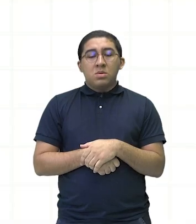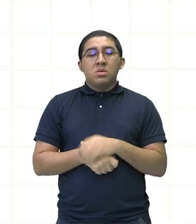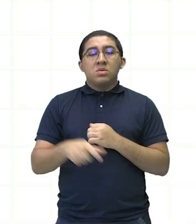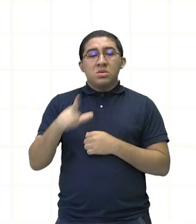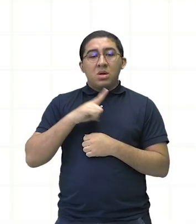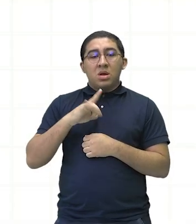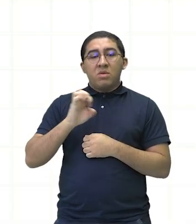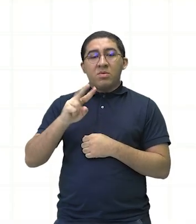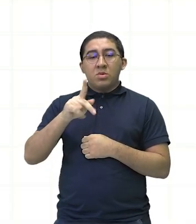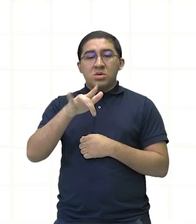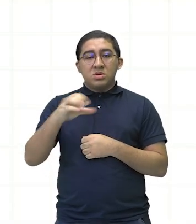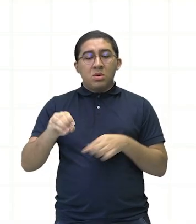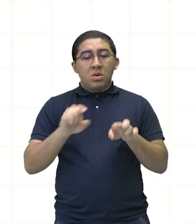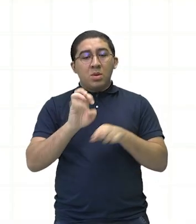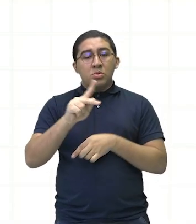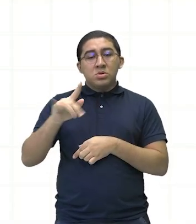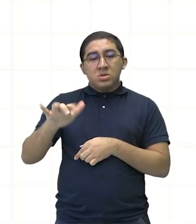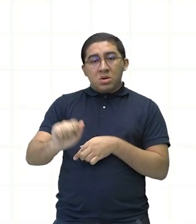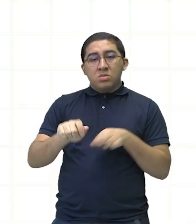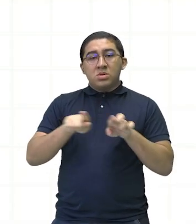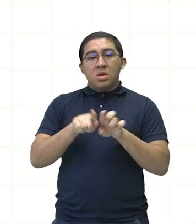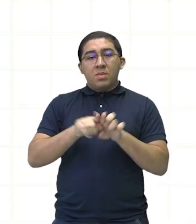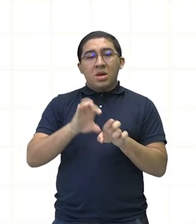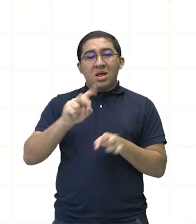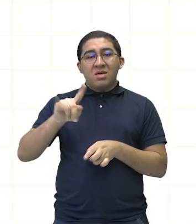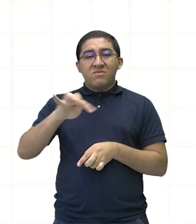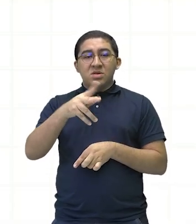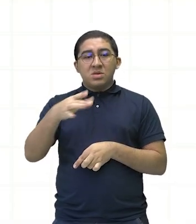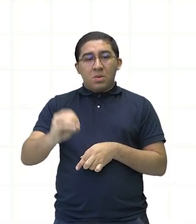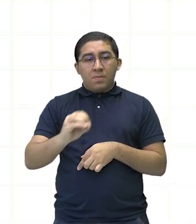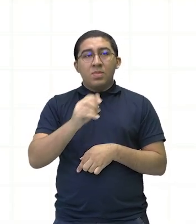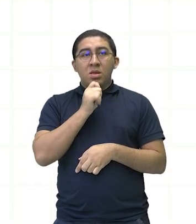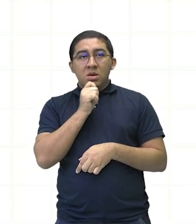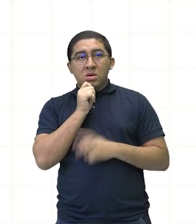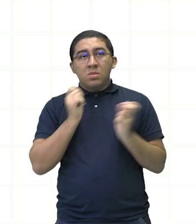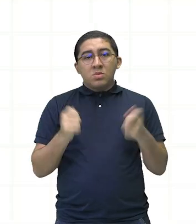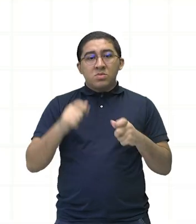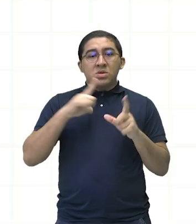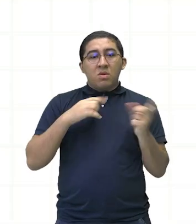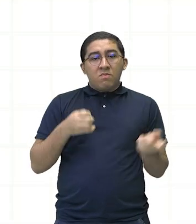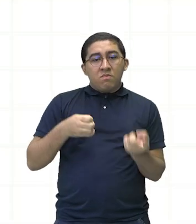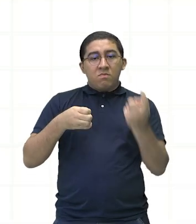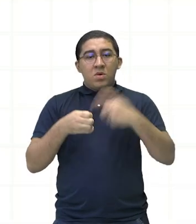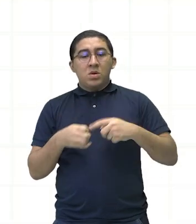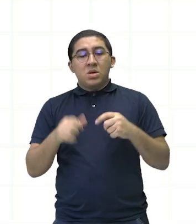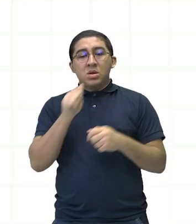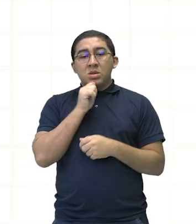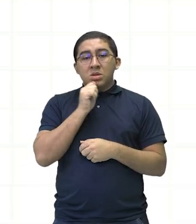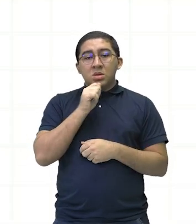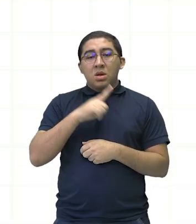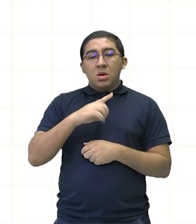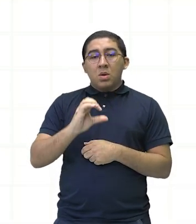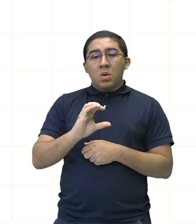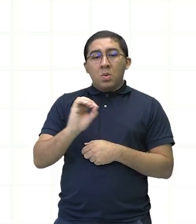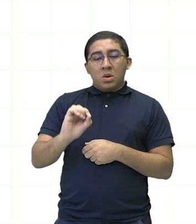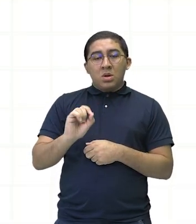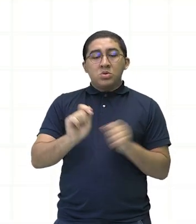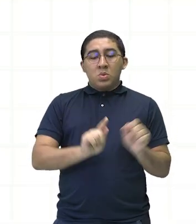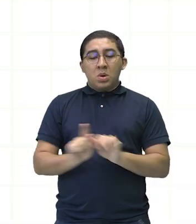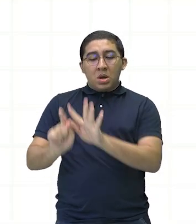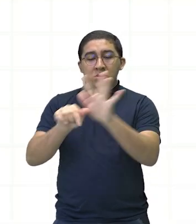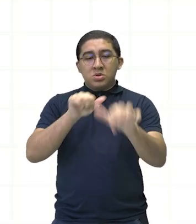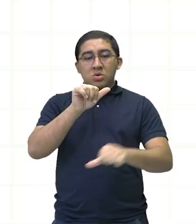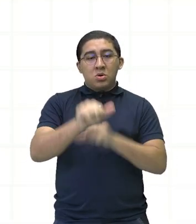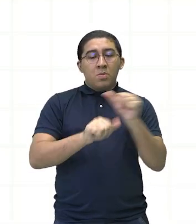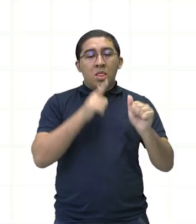evaporação, a ebulição e a calefação. Da mesma forma, essa matéria pode retornar, passando do estado gasoso para o estado